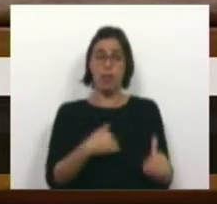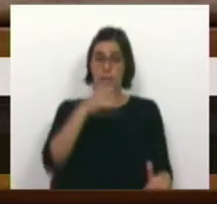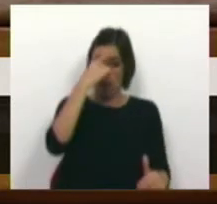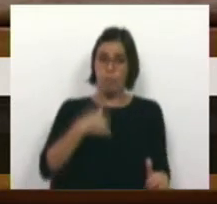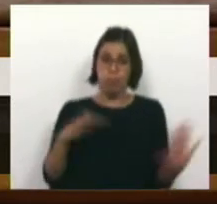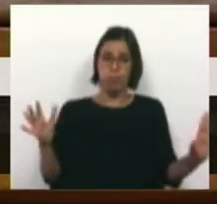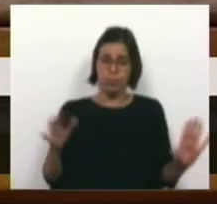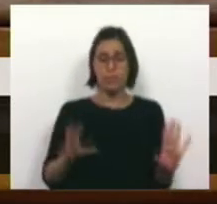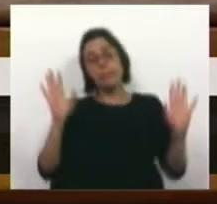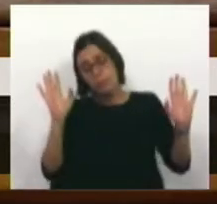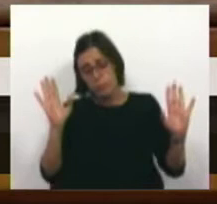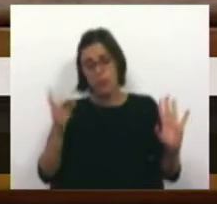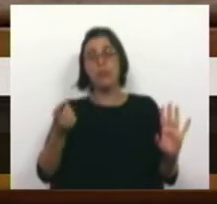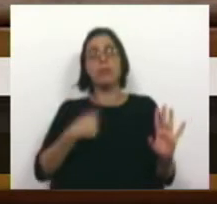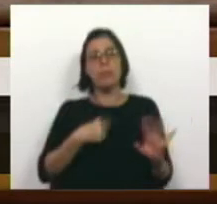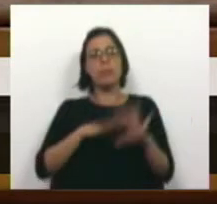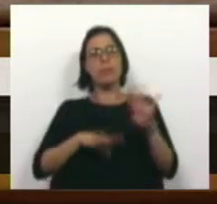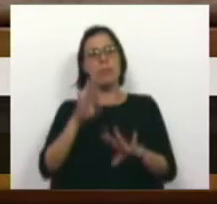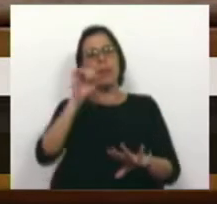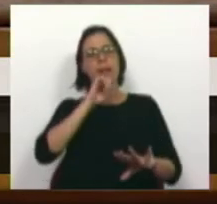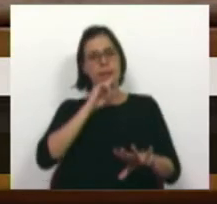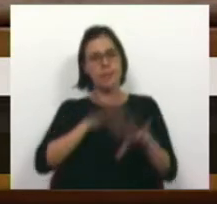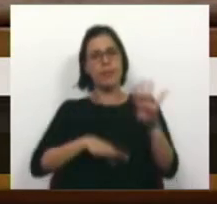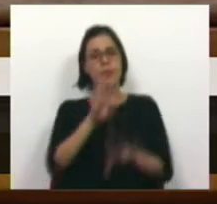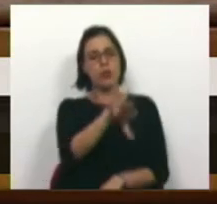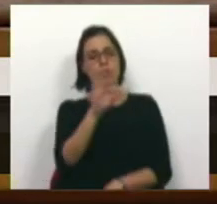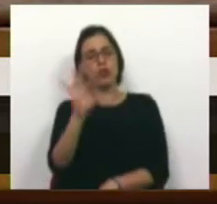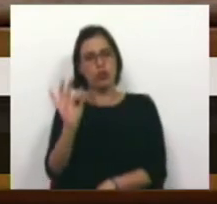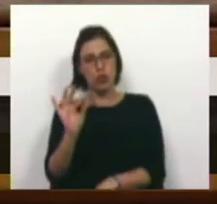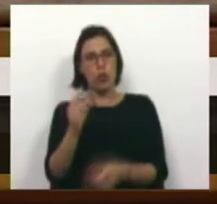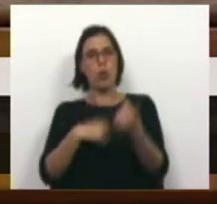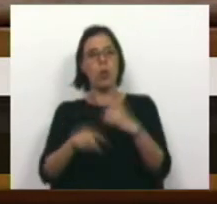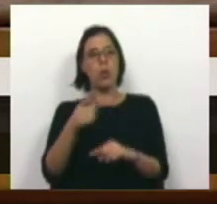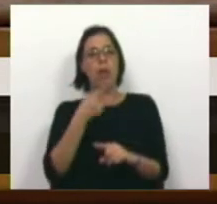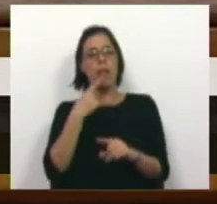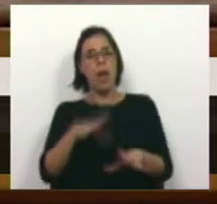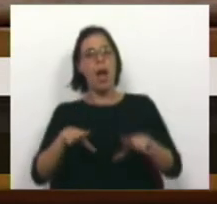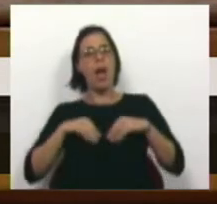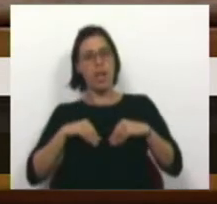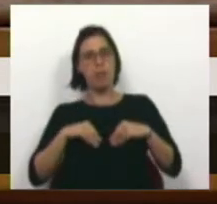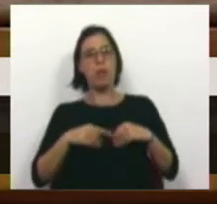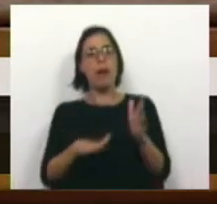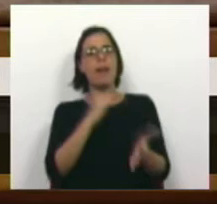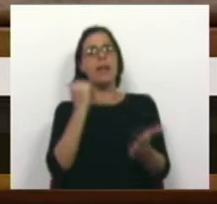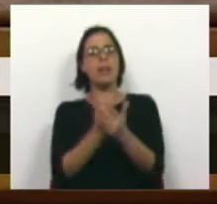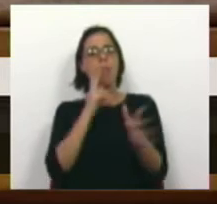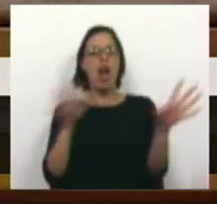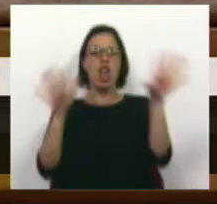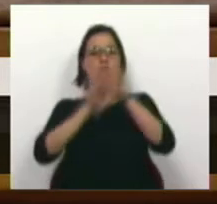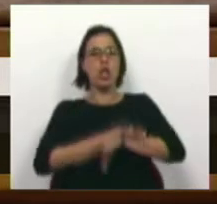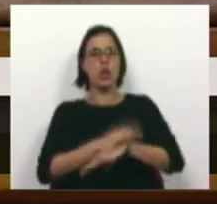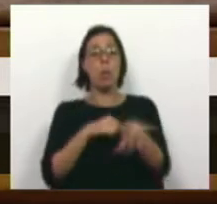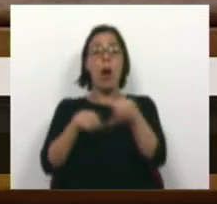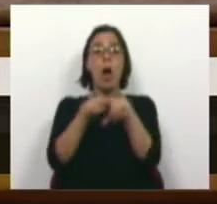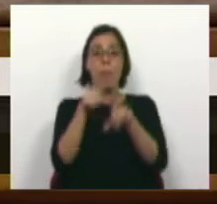sabemos, mas temos muito mais capacidade de fazer escolhas do que gostam de admitir os que sempre se desculpam quando